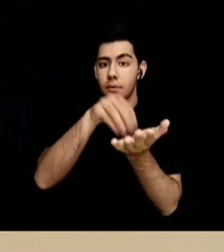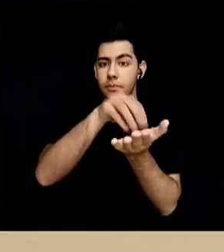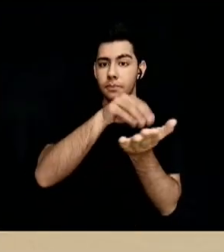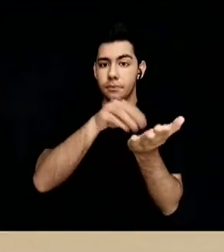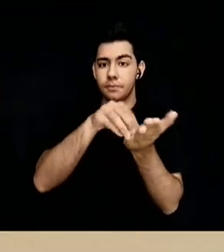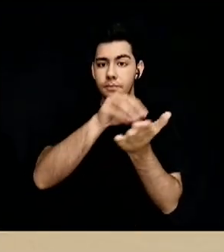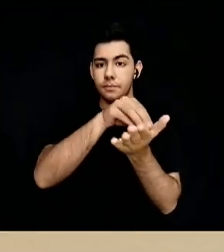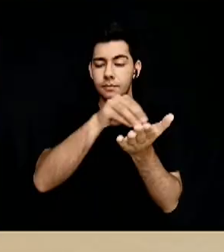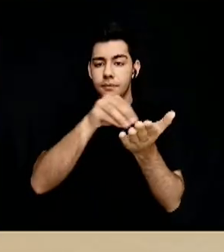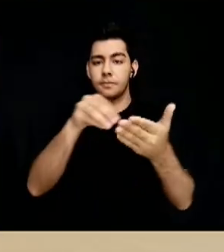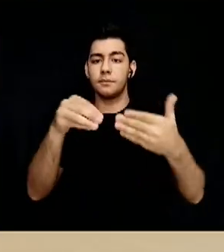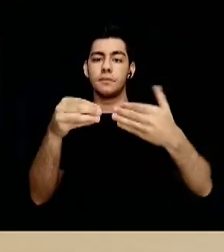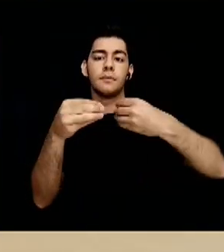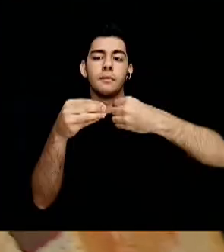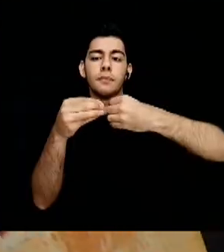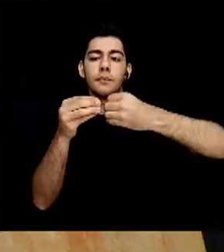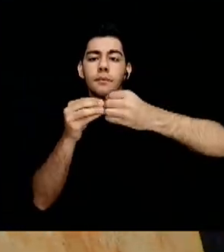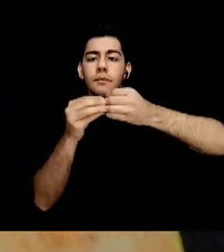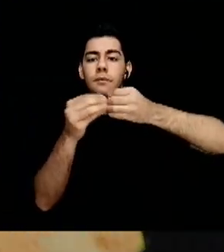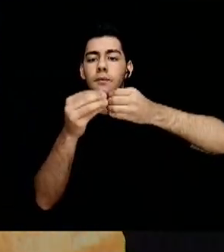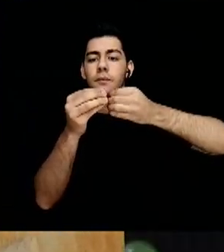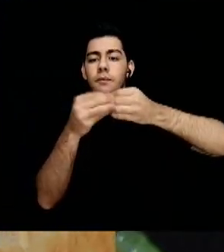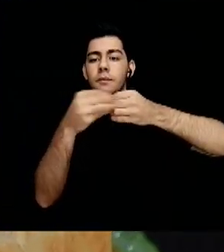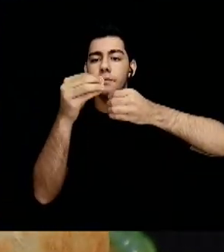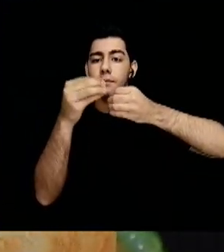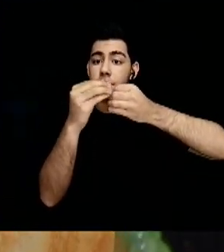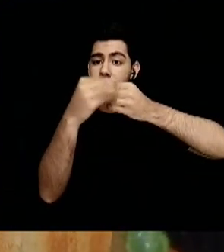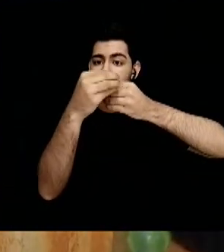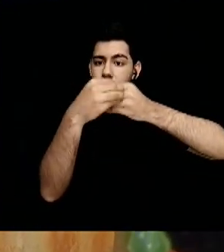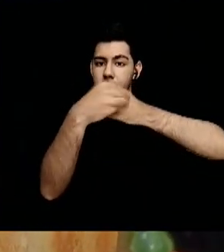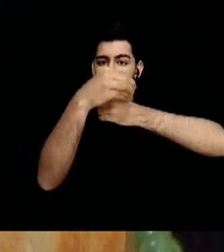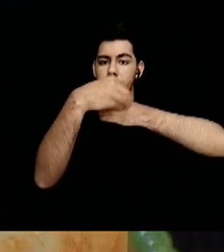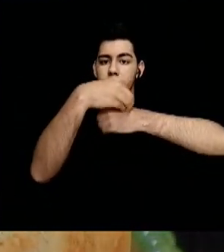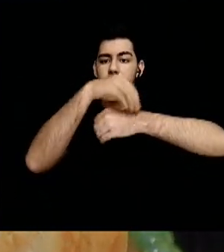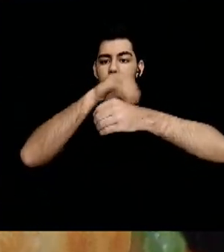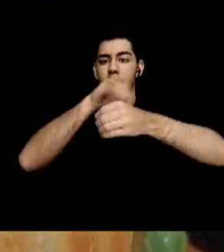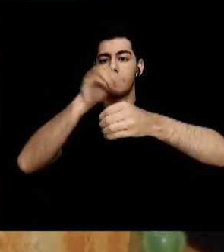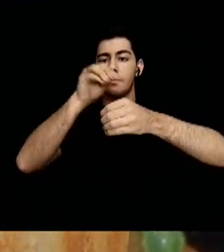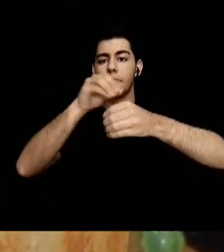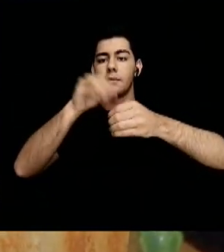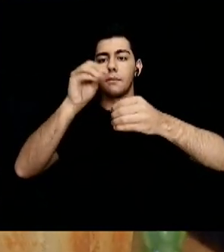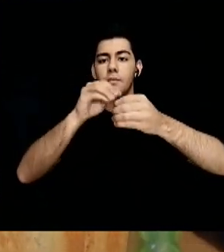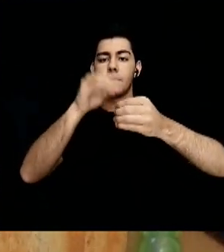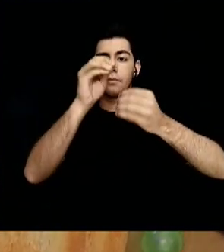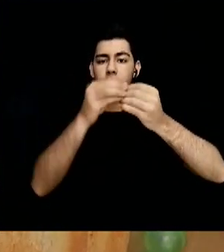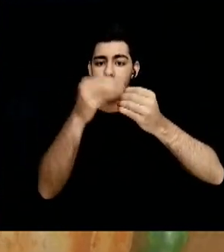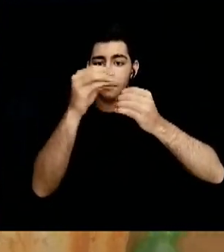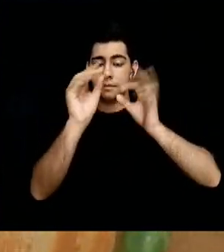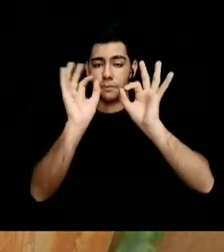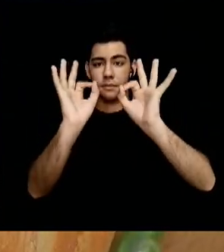Ristreto e dar uma batidinha assim para dar uma leve escurecida.